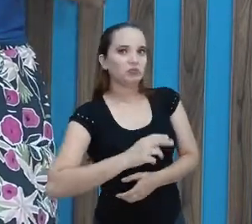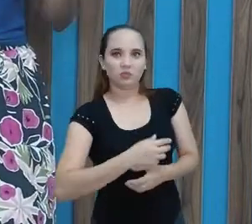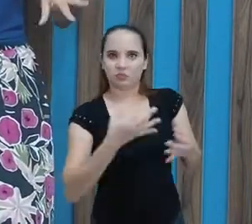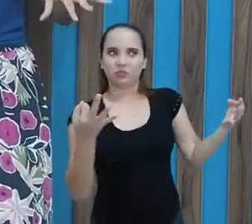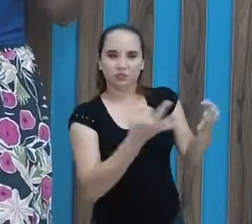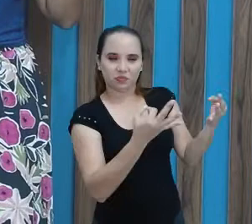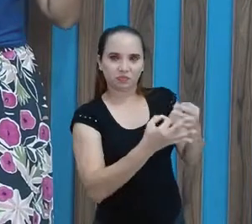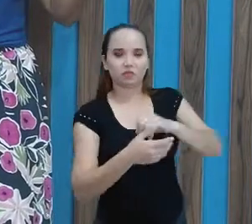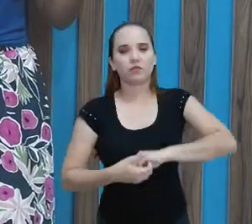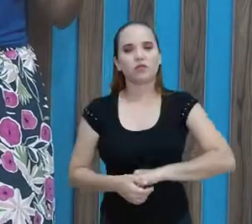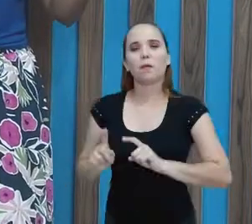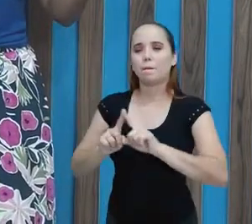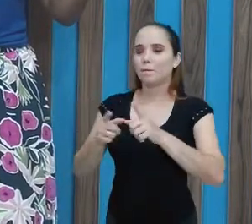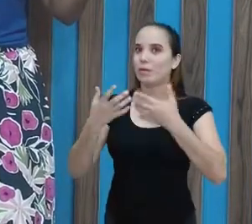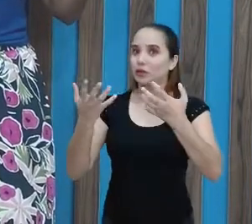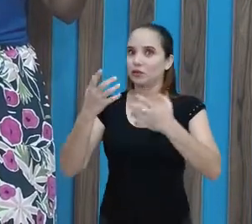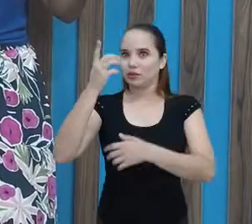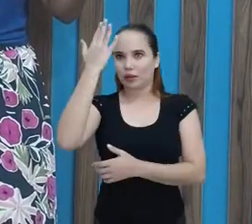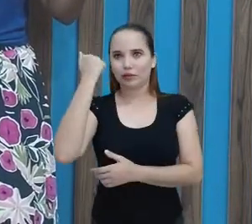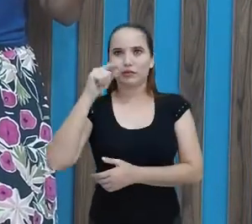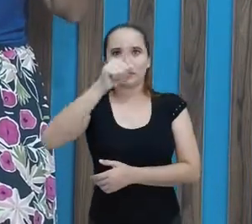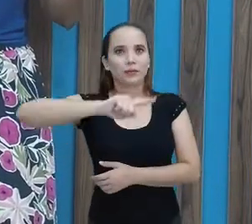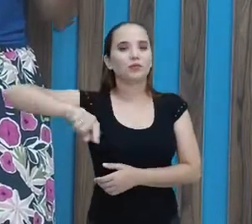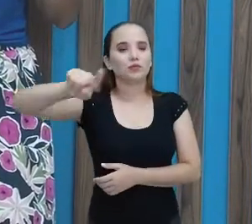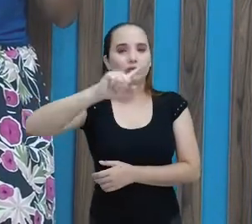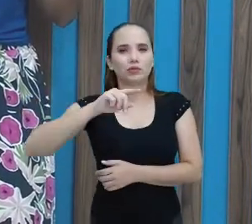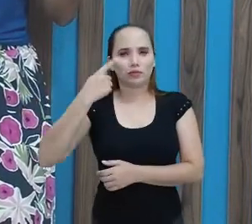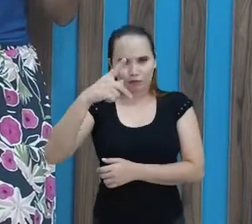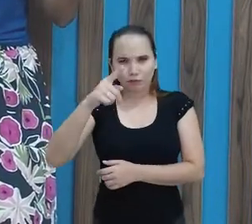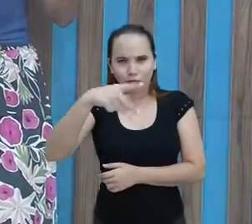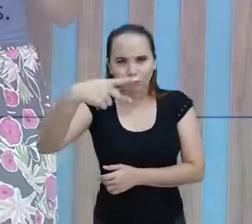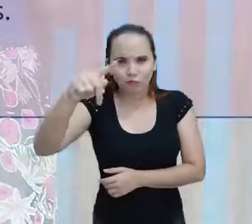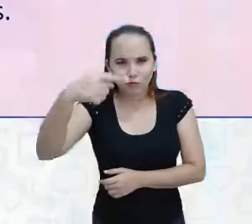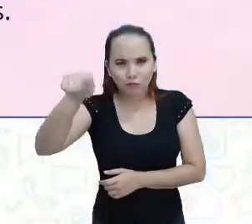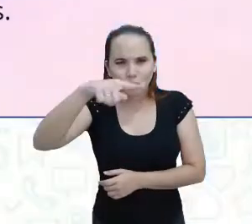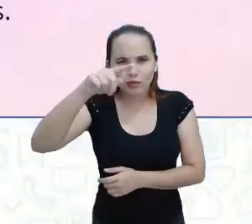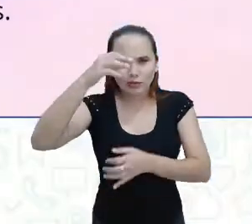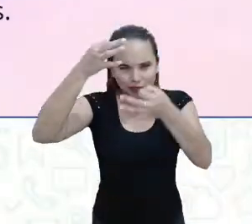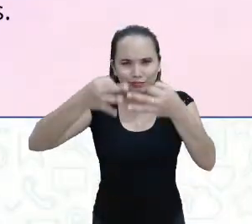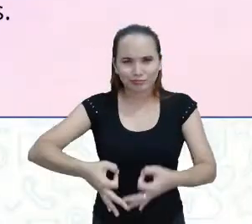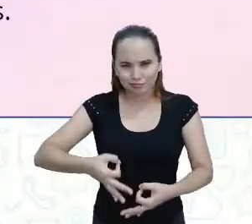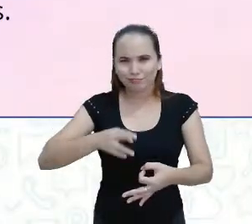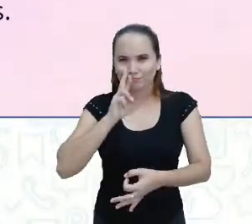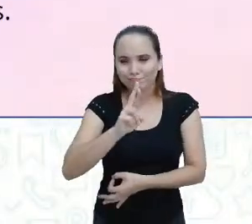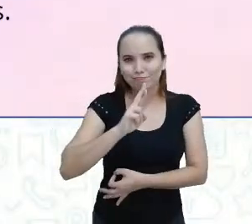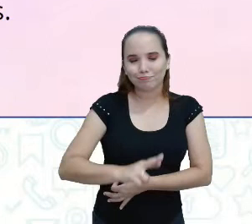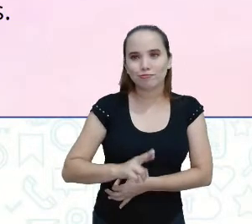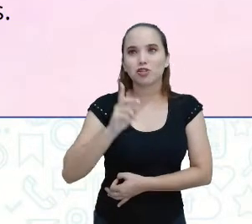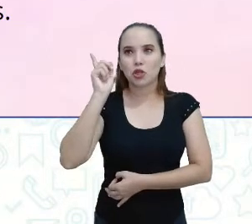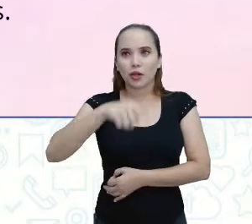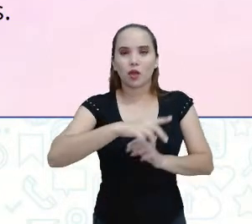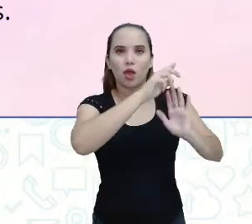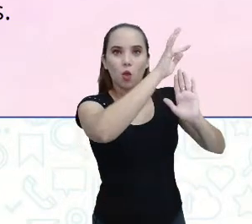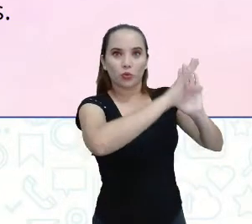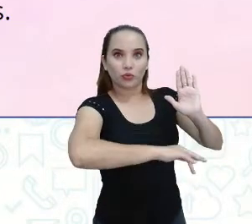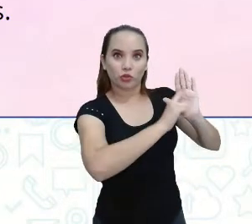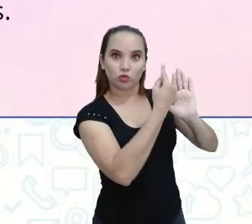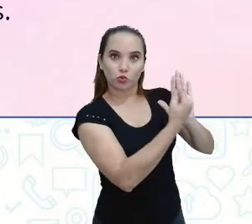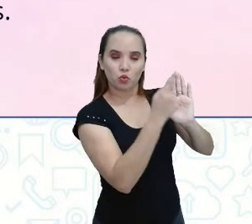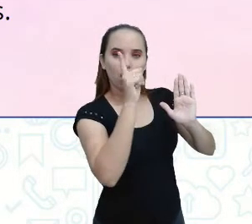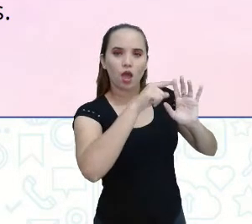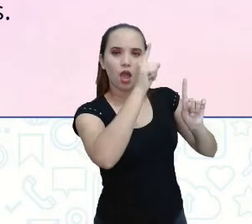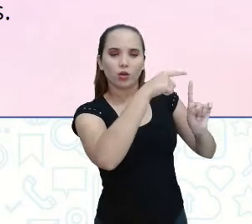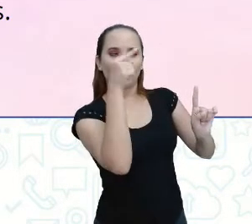aí de casa, vocês acertaram? O texto 1 é uma descrição objetiva. Por quê? Porque aqui eu estou